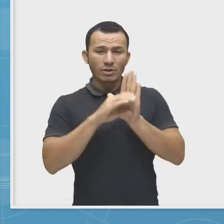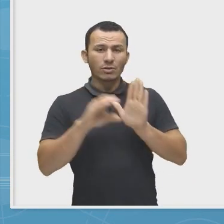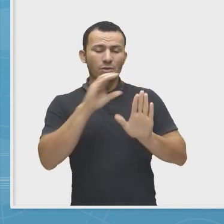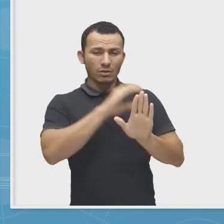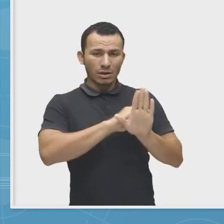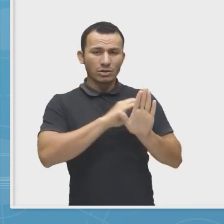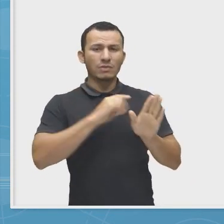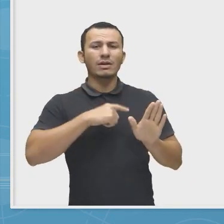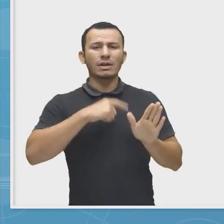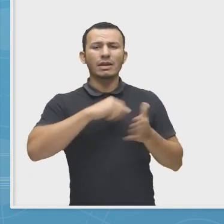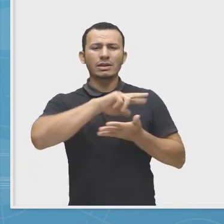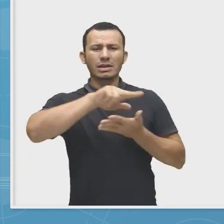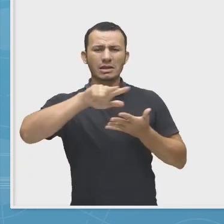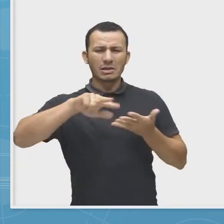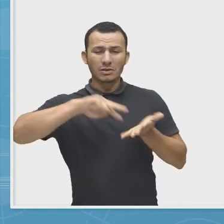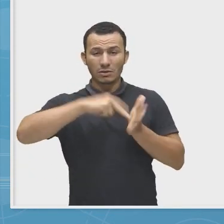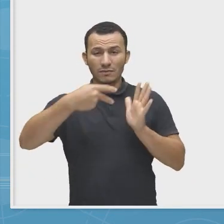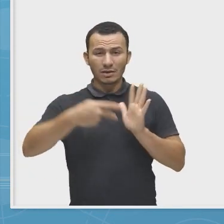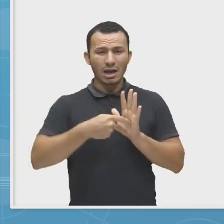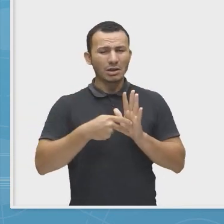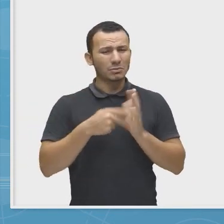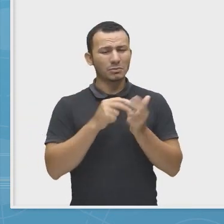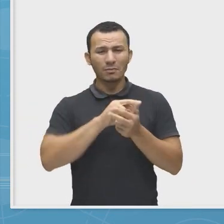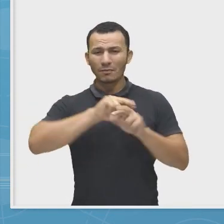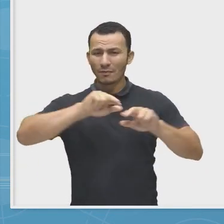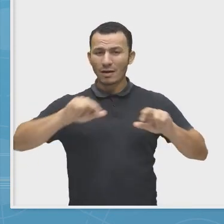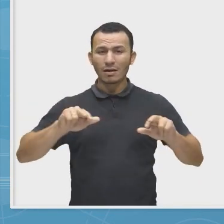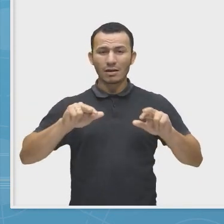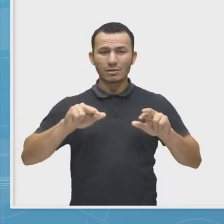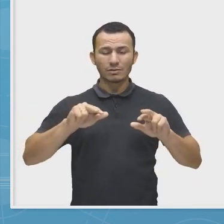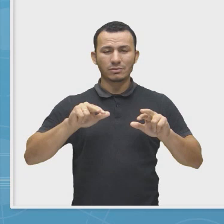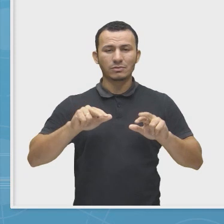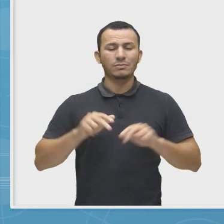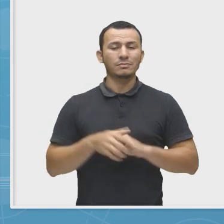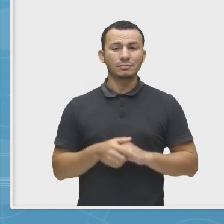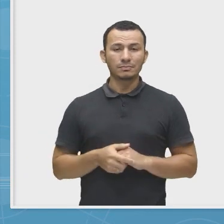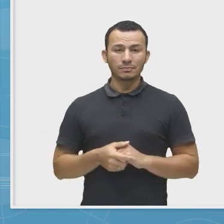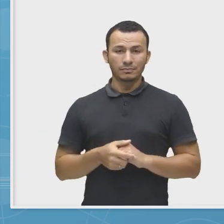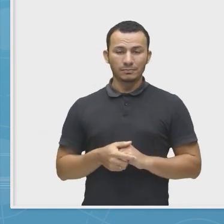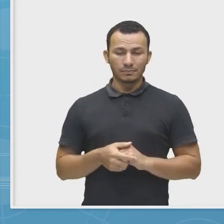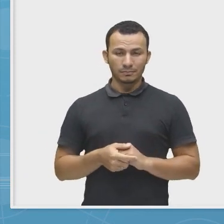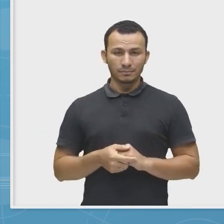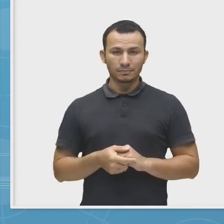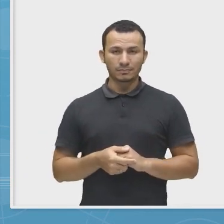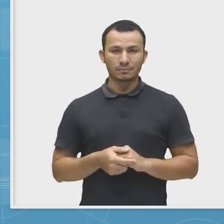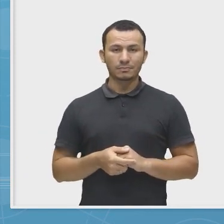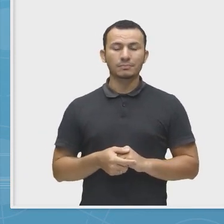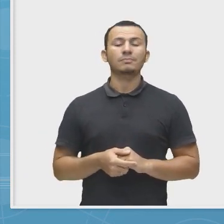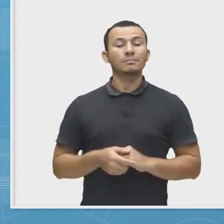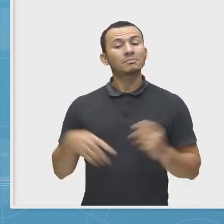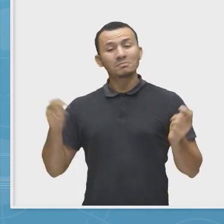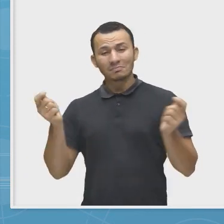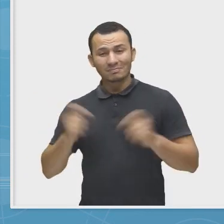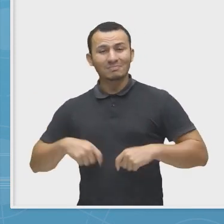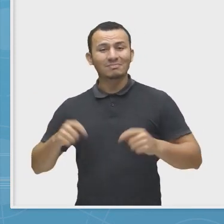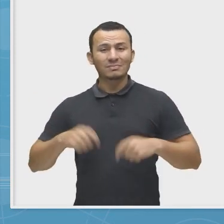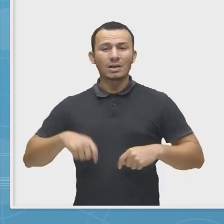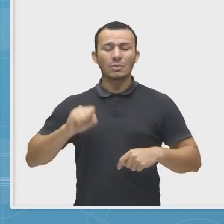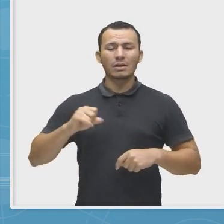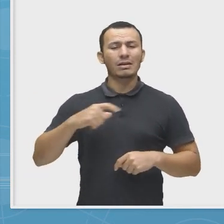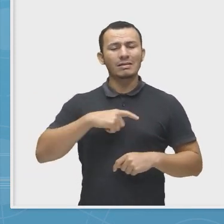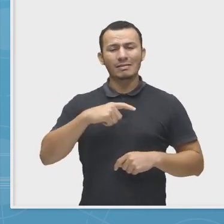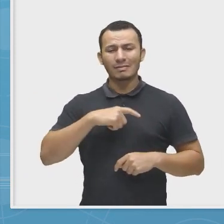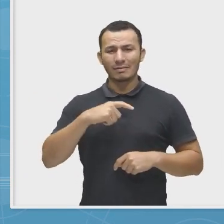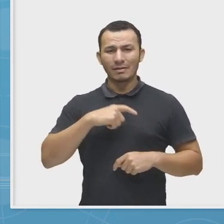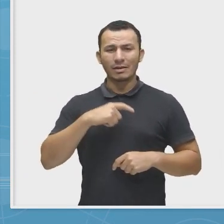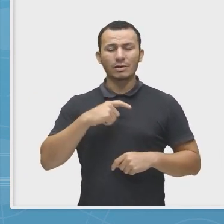justamente vai ter vários sentidos, né, uma linguagem figurada, vai possibilitar ter